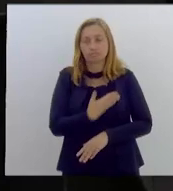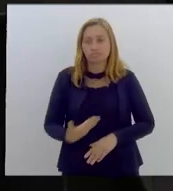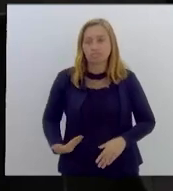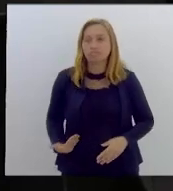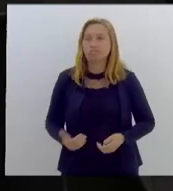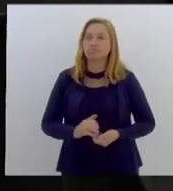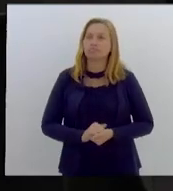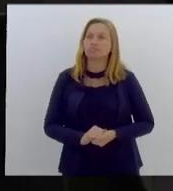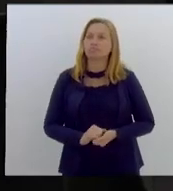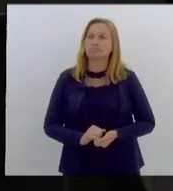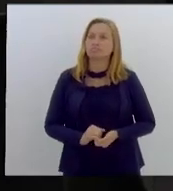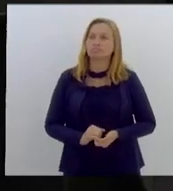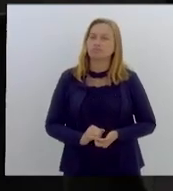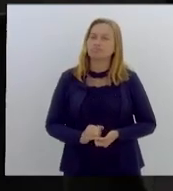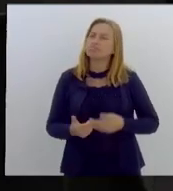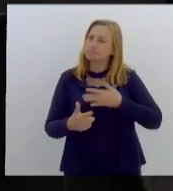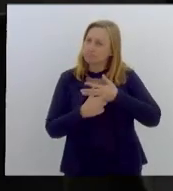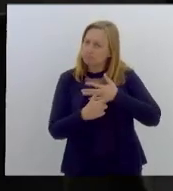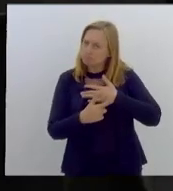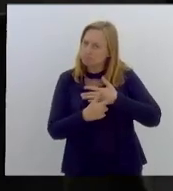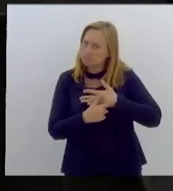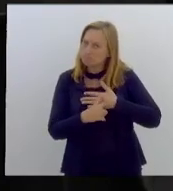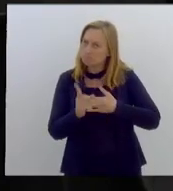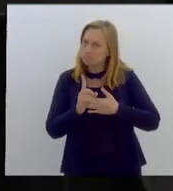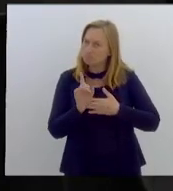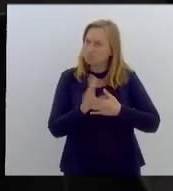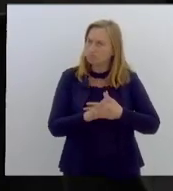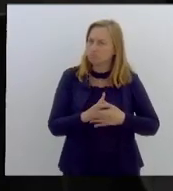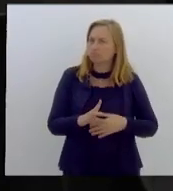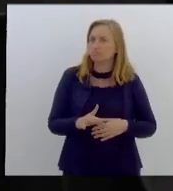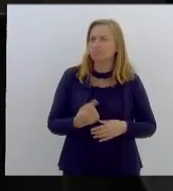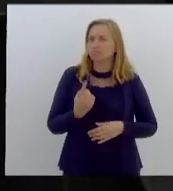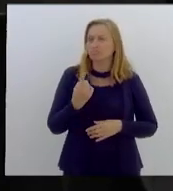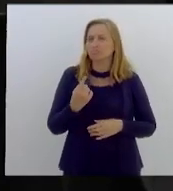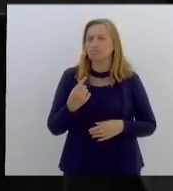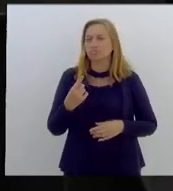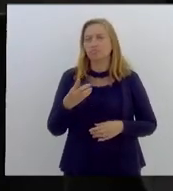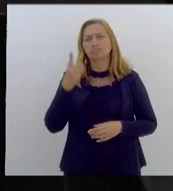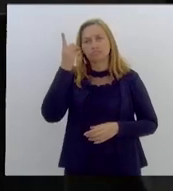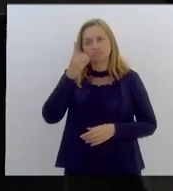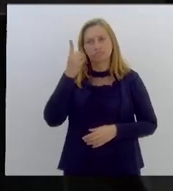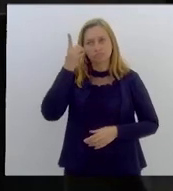públicas. E esse papel não é um deputado ficar de pires na mão